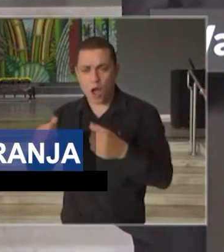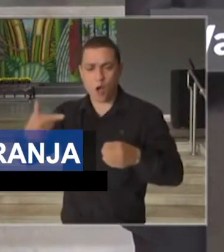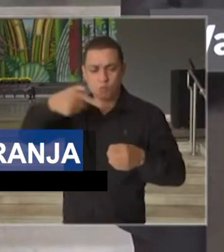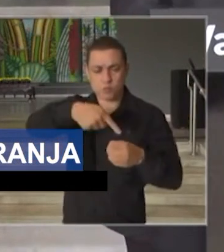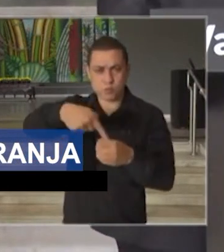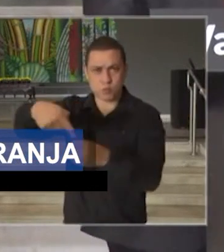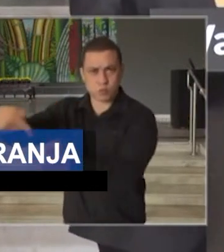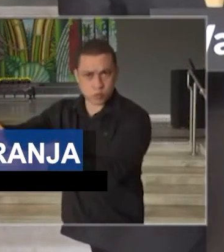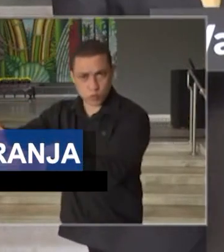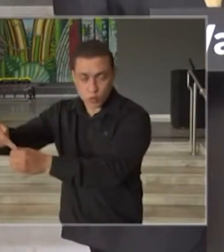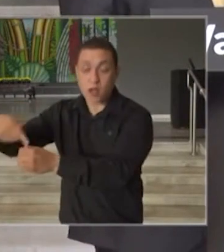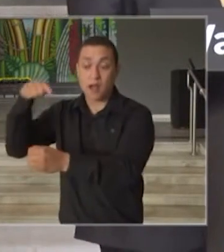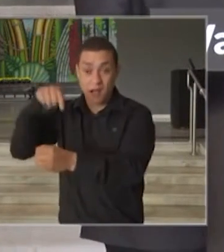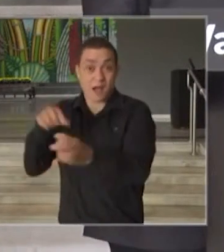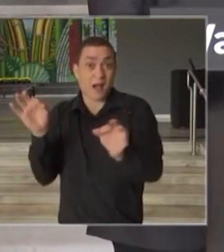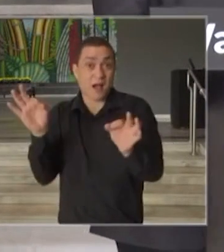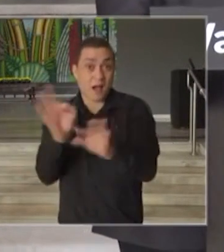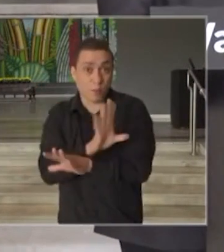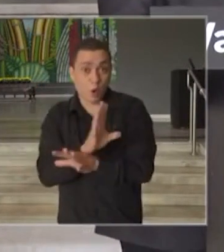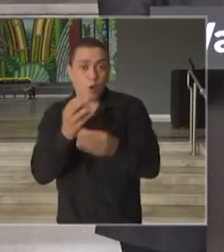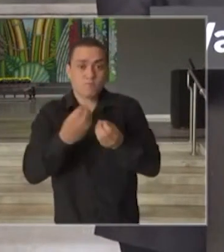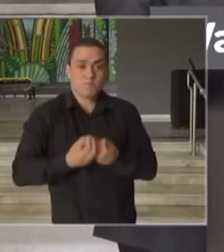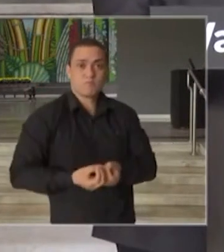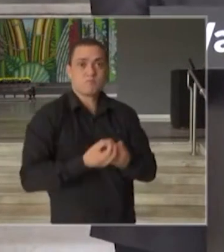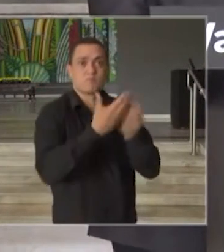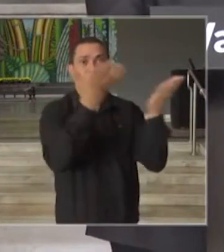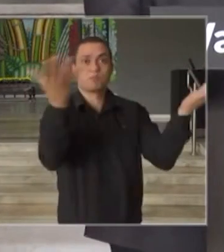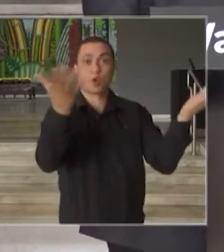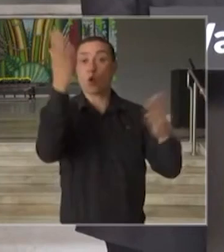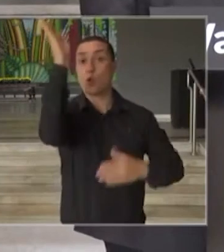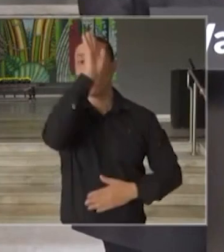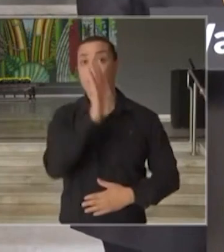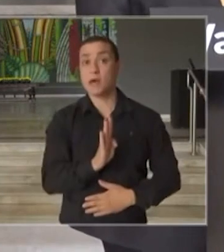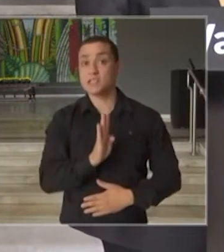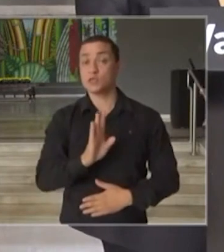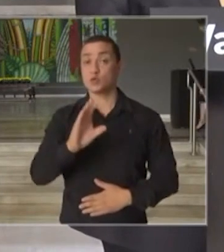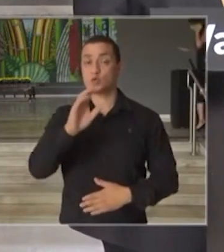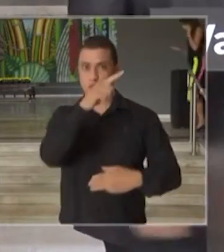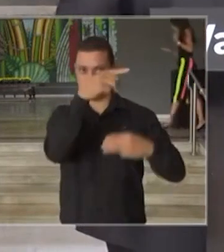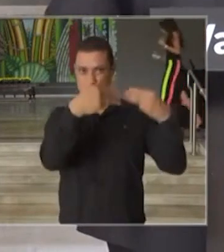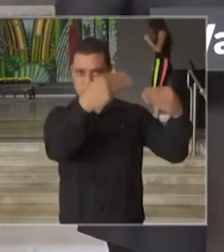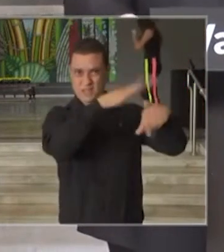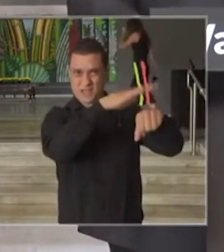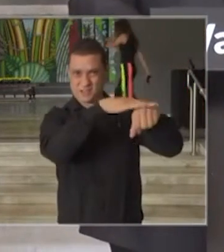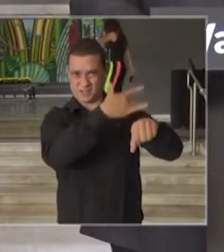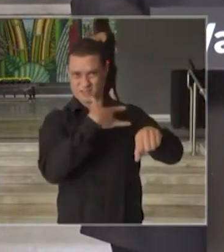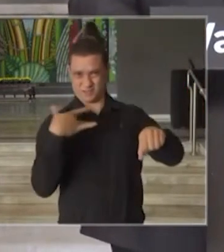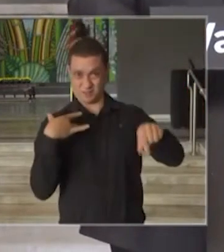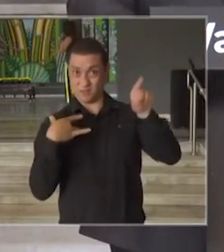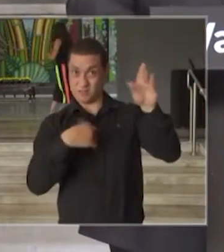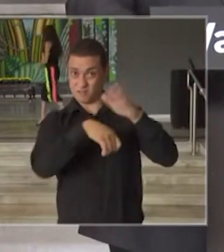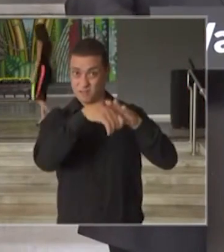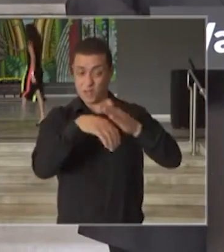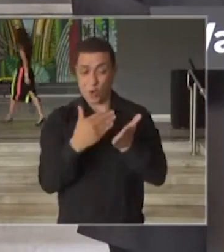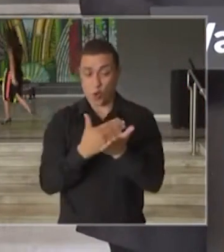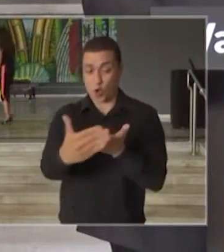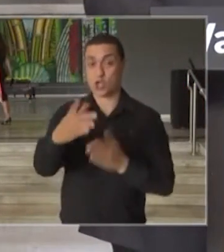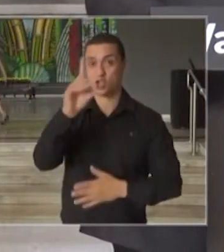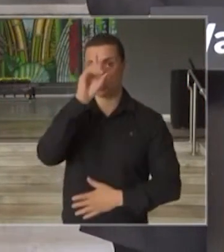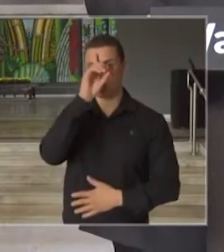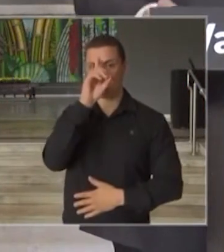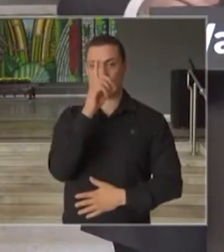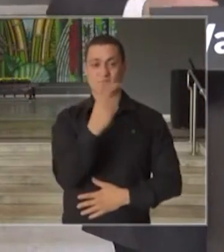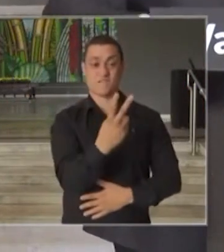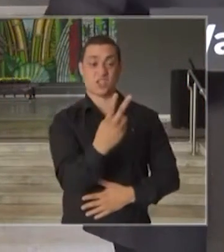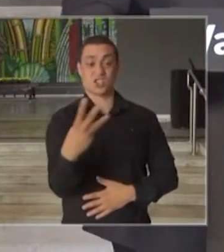Butantan e as vacinas começam a ser distribuídas para todo o Brasil pelo Ministério da Saúde a partir do dia